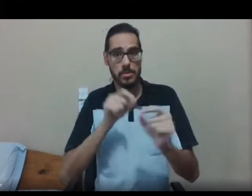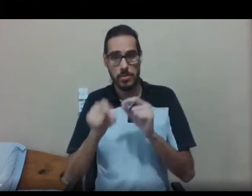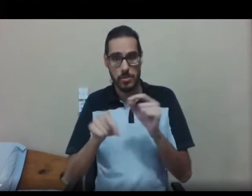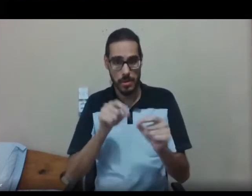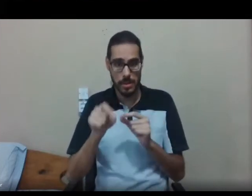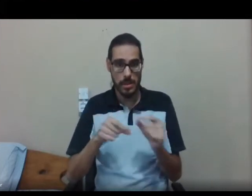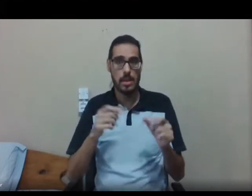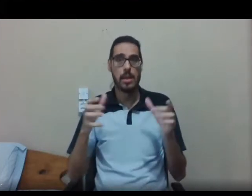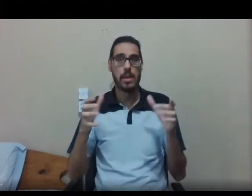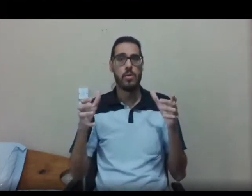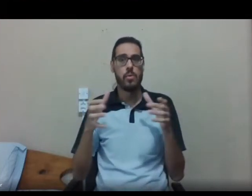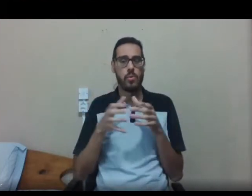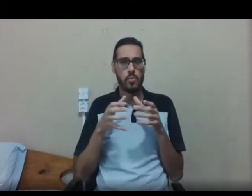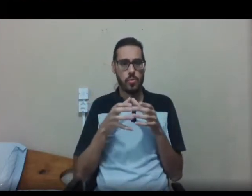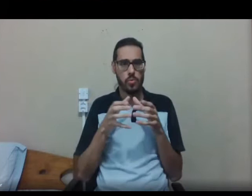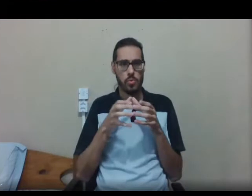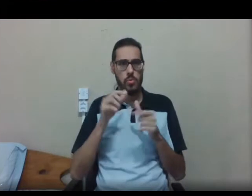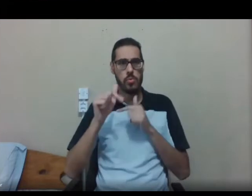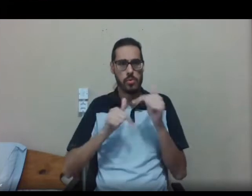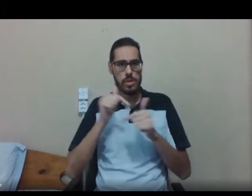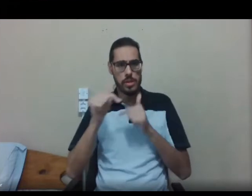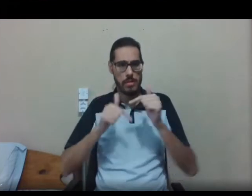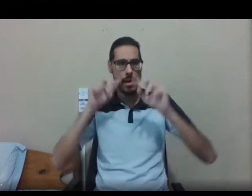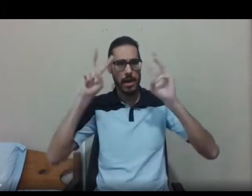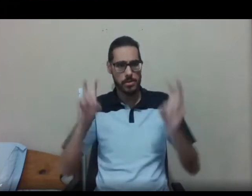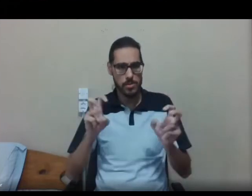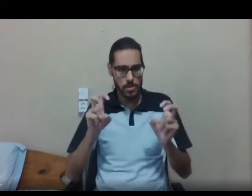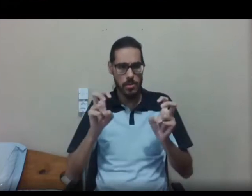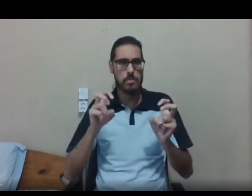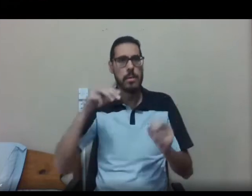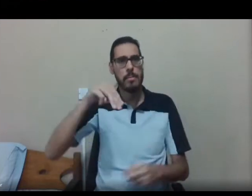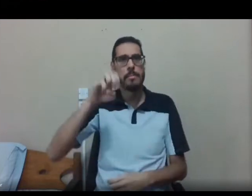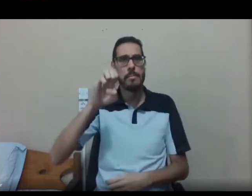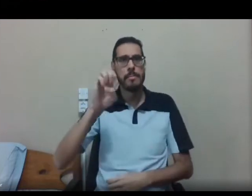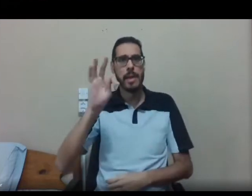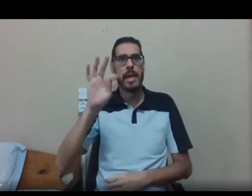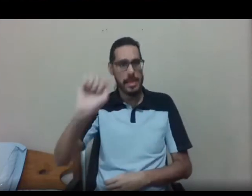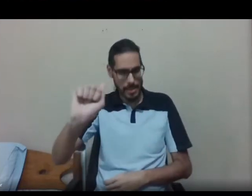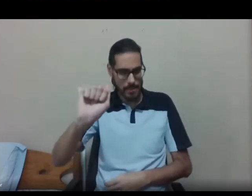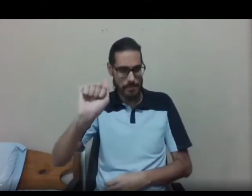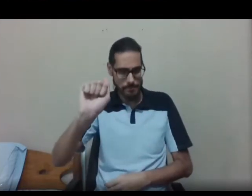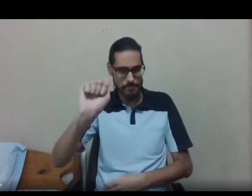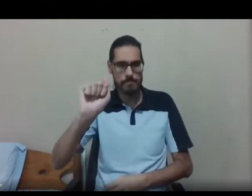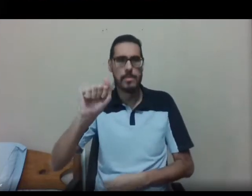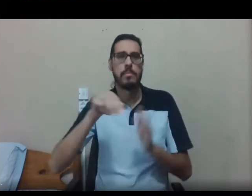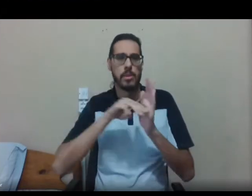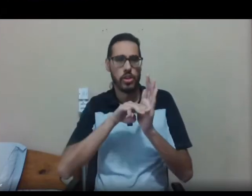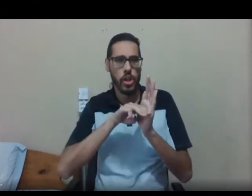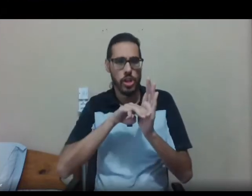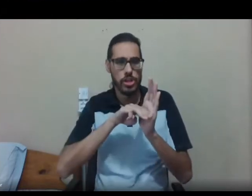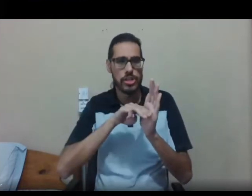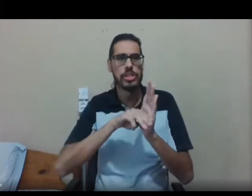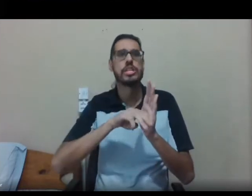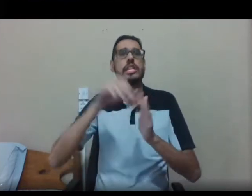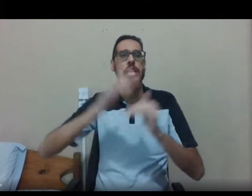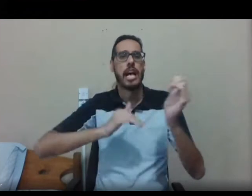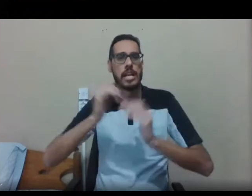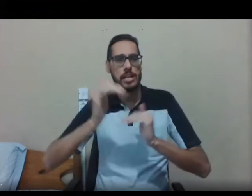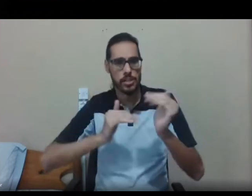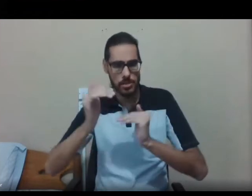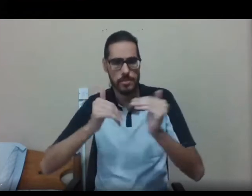docentes para participar dessas oficinas e assumiram até o compromisso de serem multiplicadores do conhecimento. Então, esse também é um